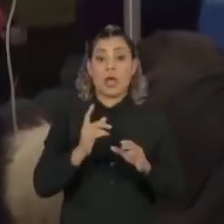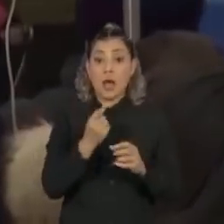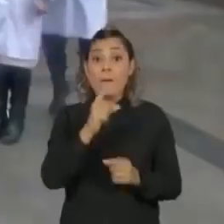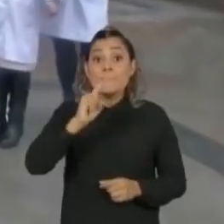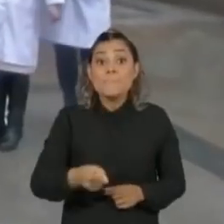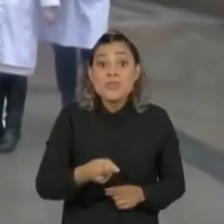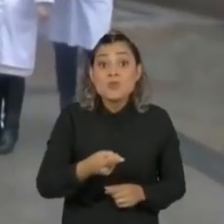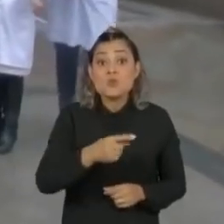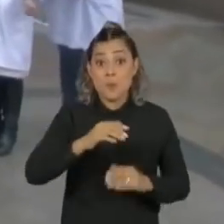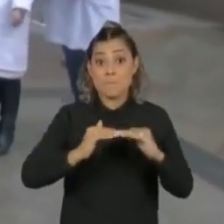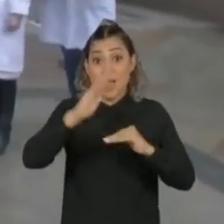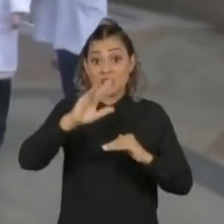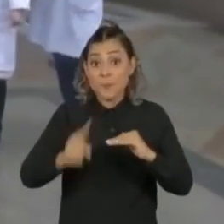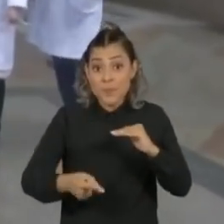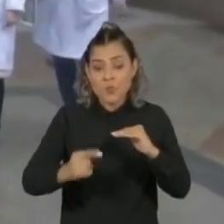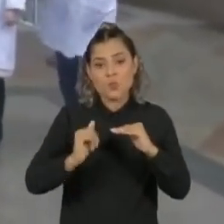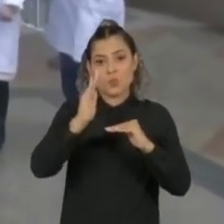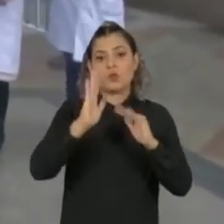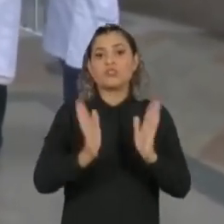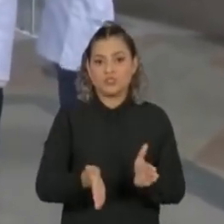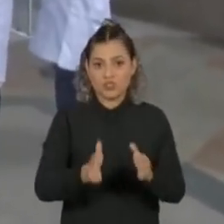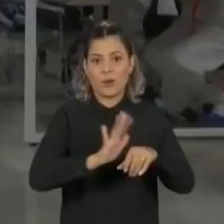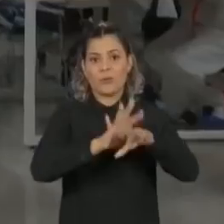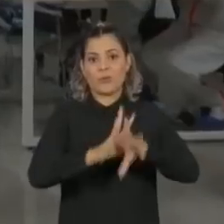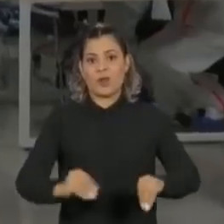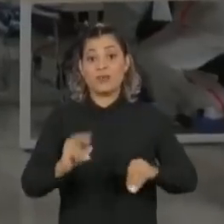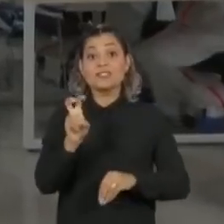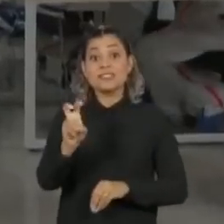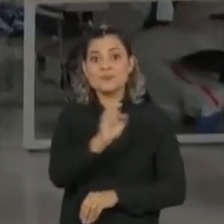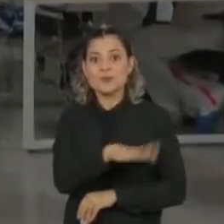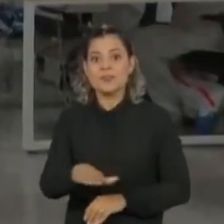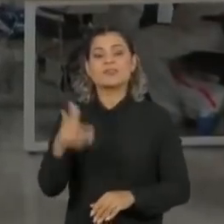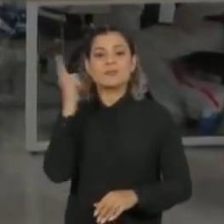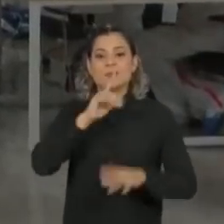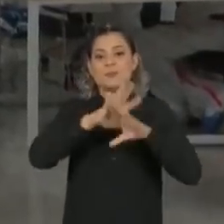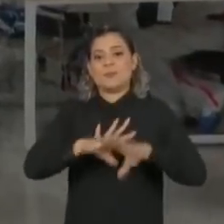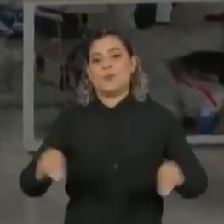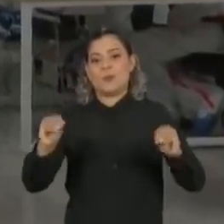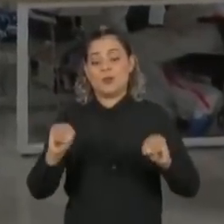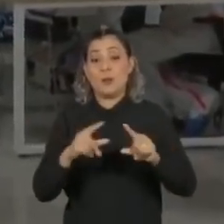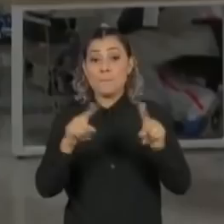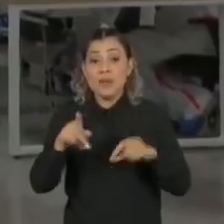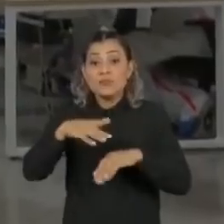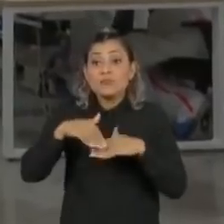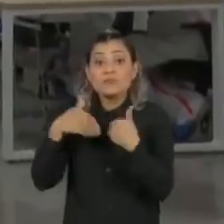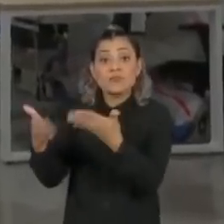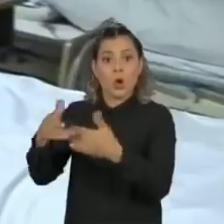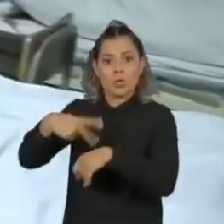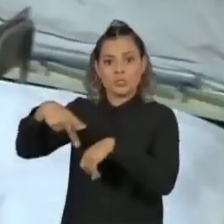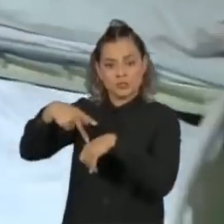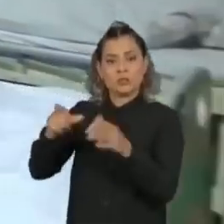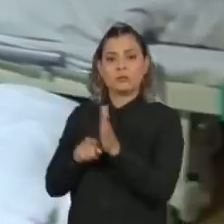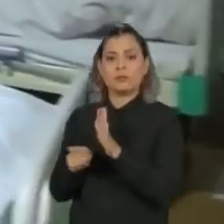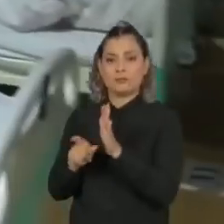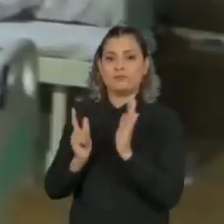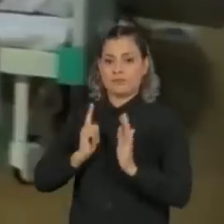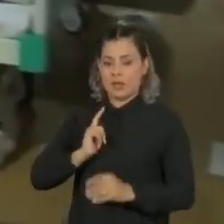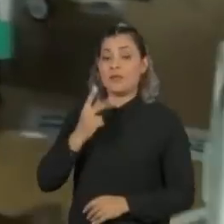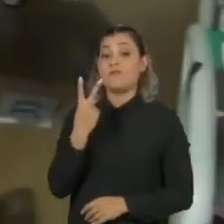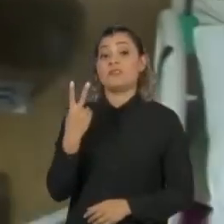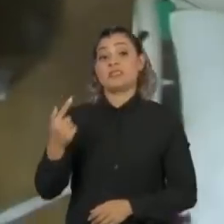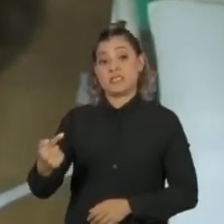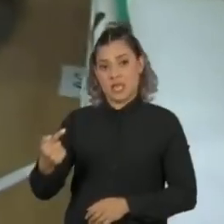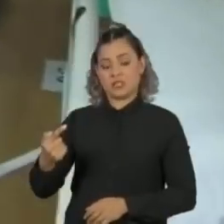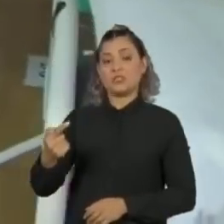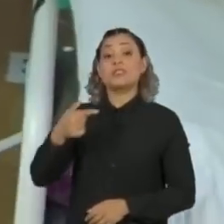na China, entre eles 5 crianças. Fora da China, existem 27 casos confirmados de contaminação